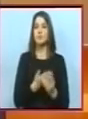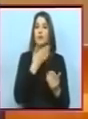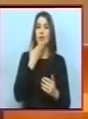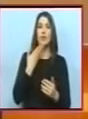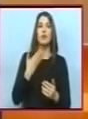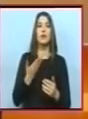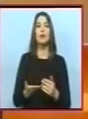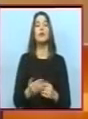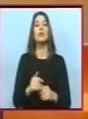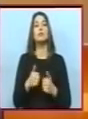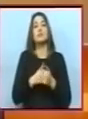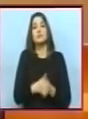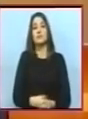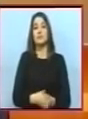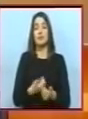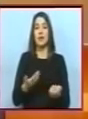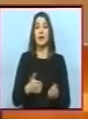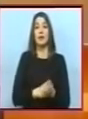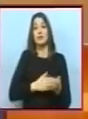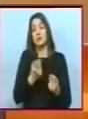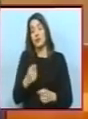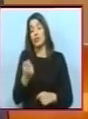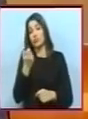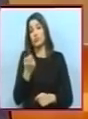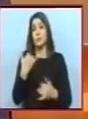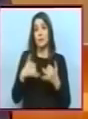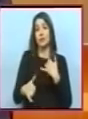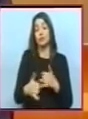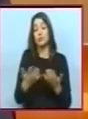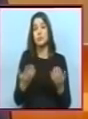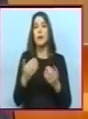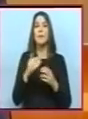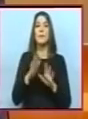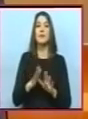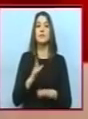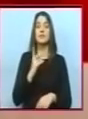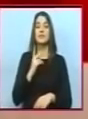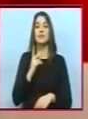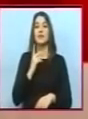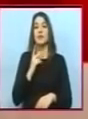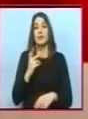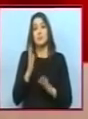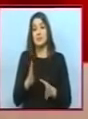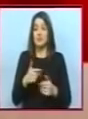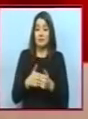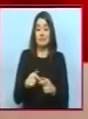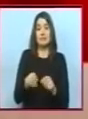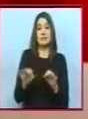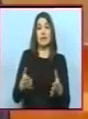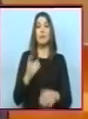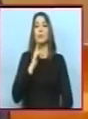enfim, que comporta os seus perigos, os seus riscos, mas que não pode deixar de ser assim, porque não podemos instruir uma